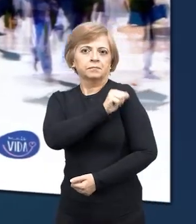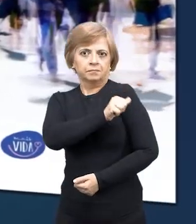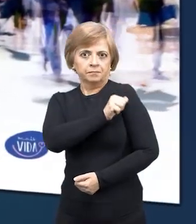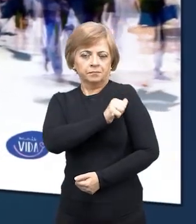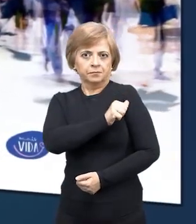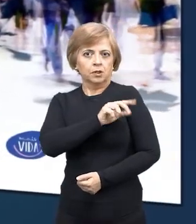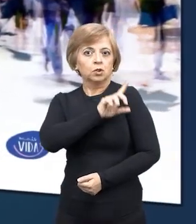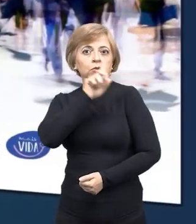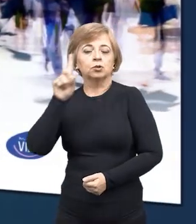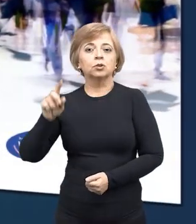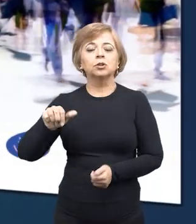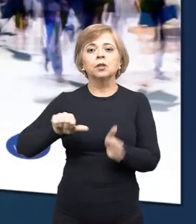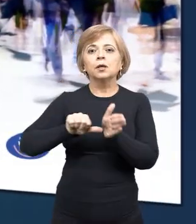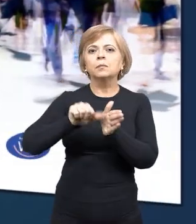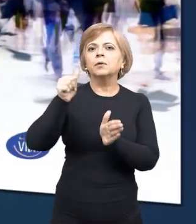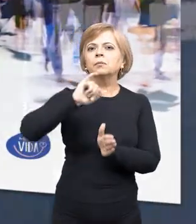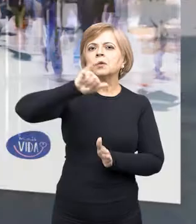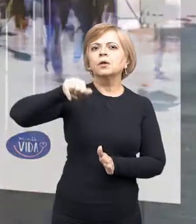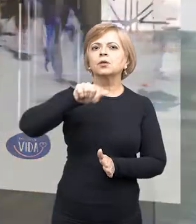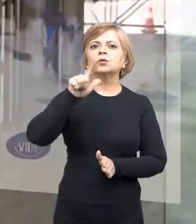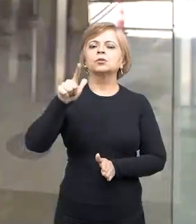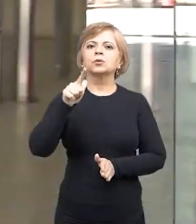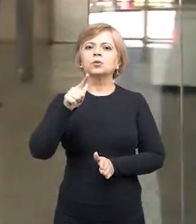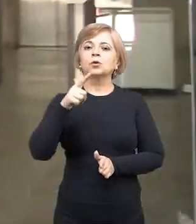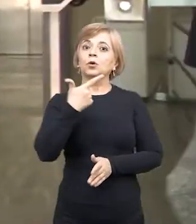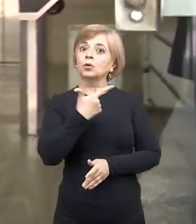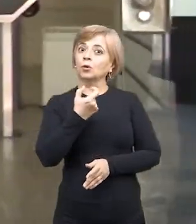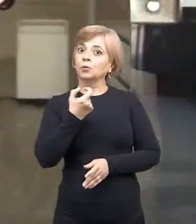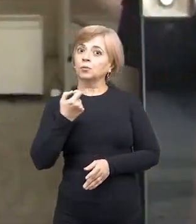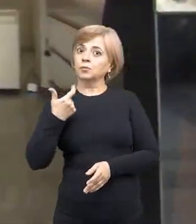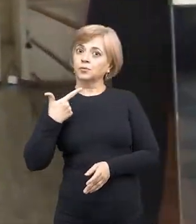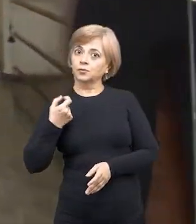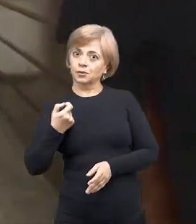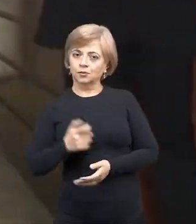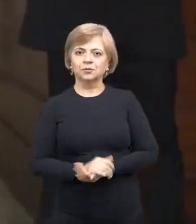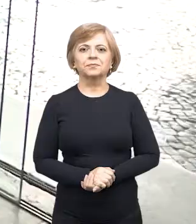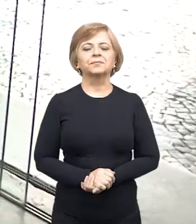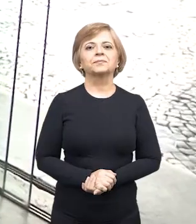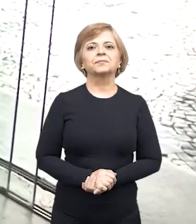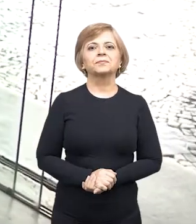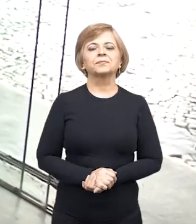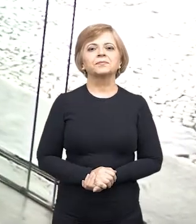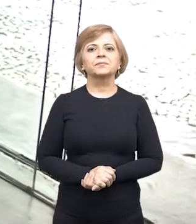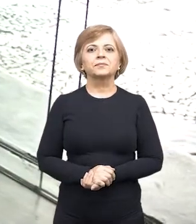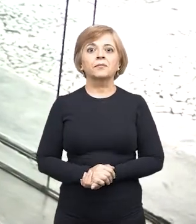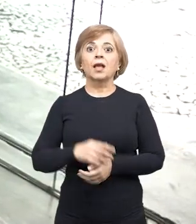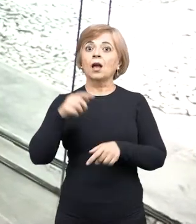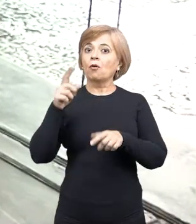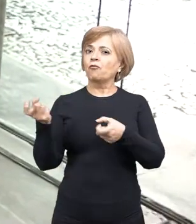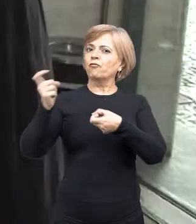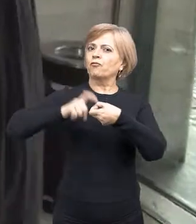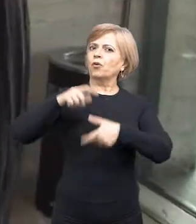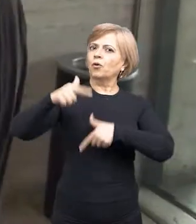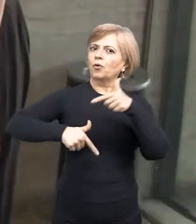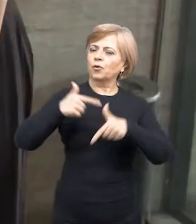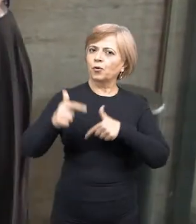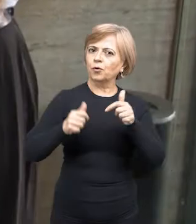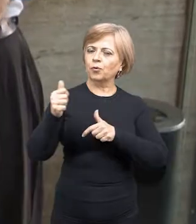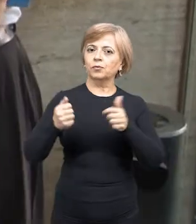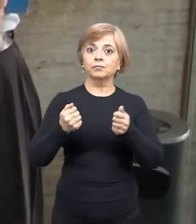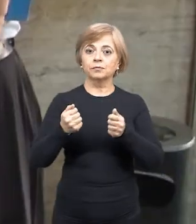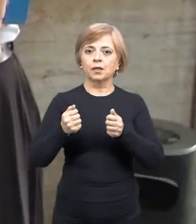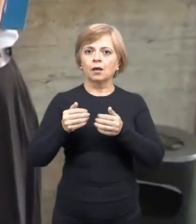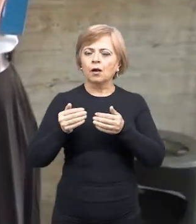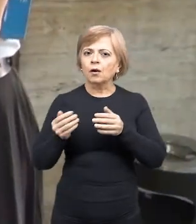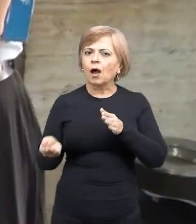dia 1º de julho de 2020. O RAP MPRJ estipulou a volta às atividades de forma